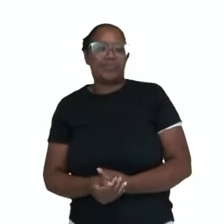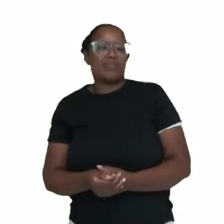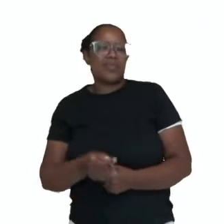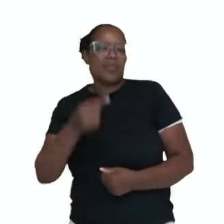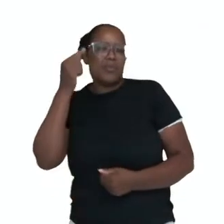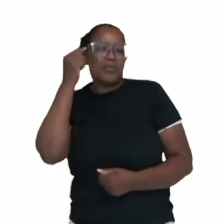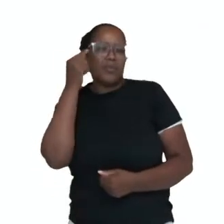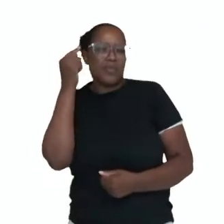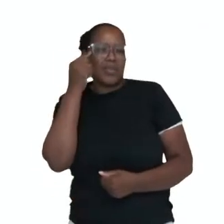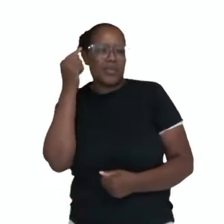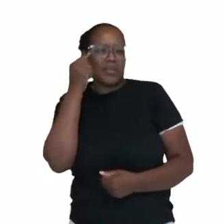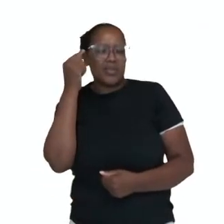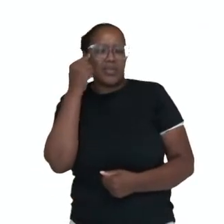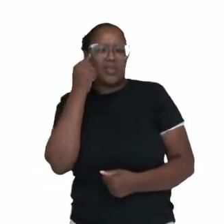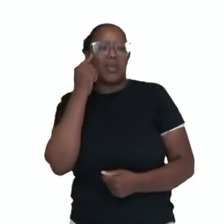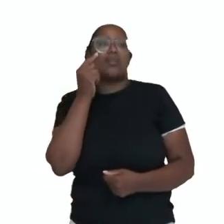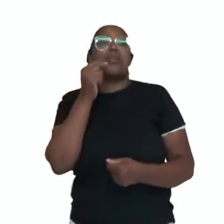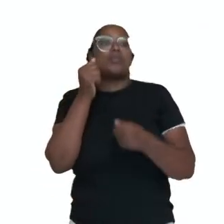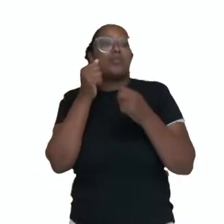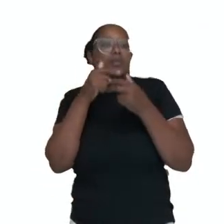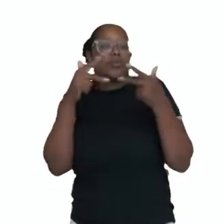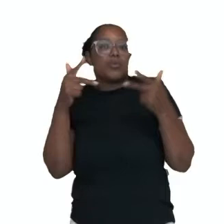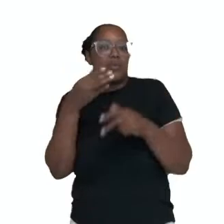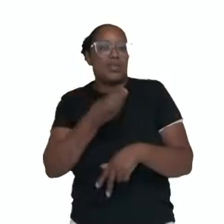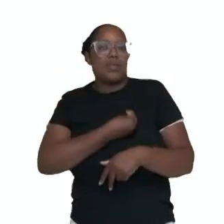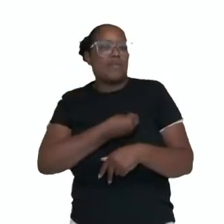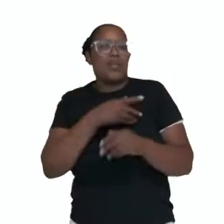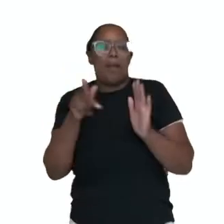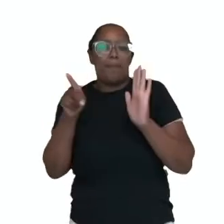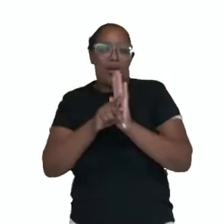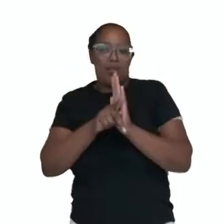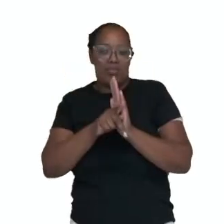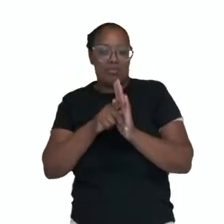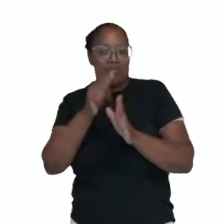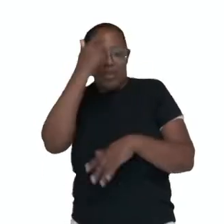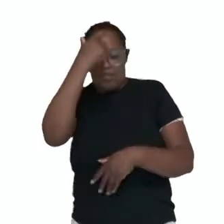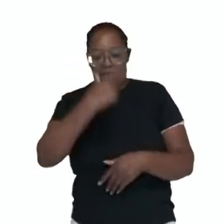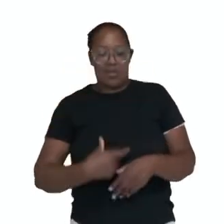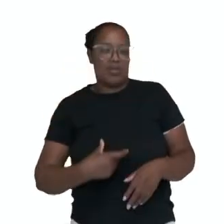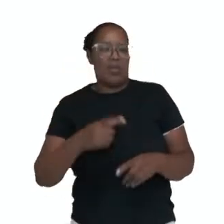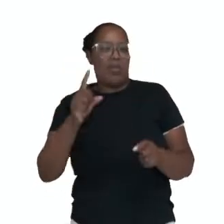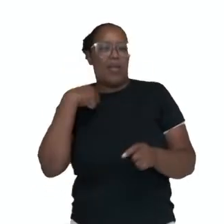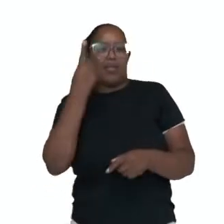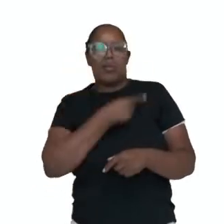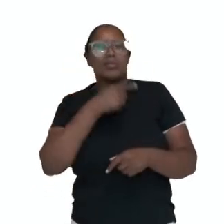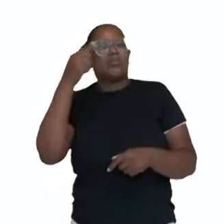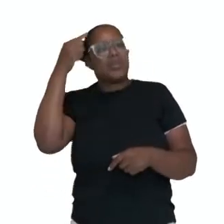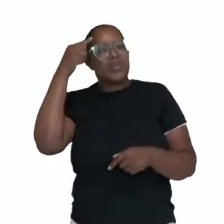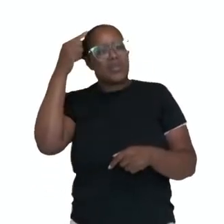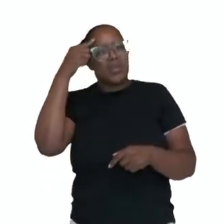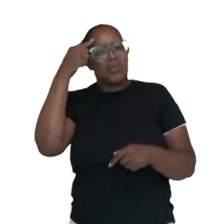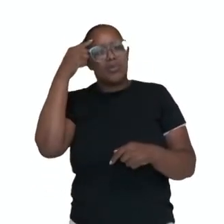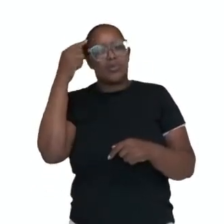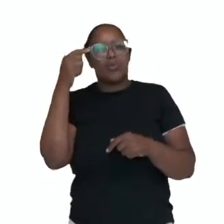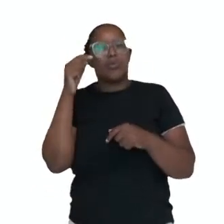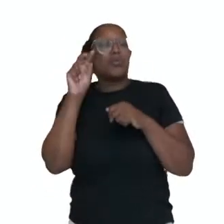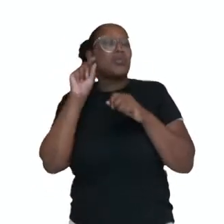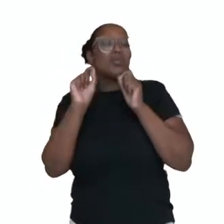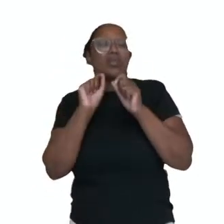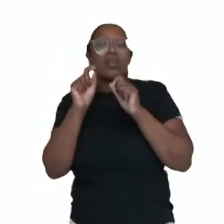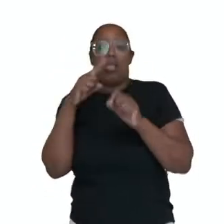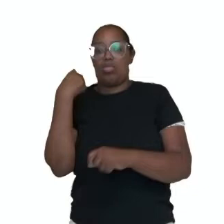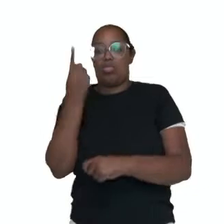Refletir sobre a finalidade da vida é próprio do ser humano. Quando pensamos sobre o nosso propósito, sobre o que